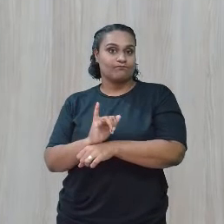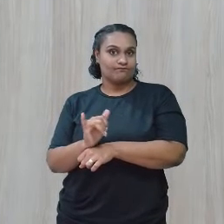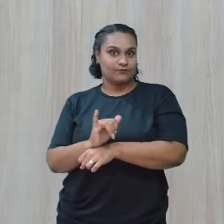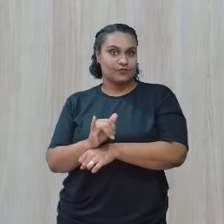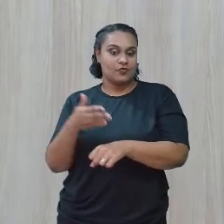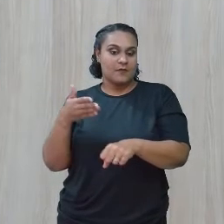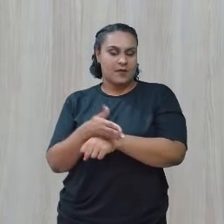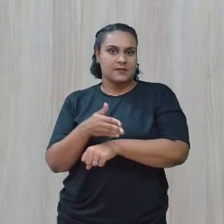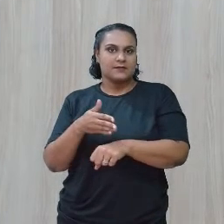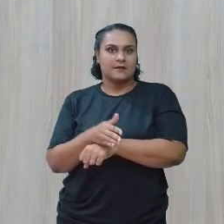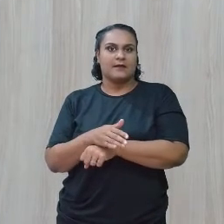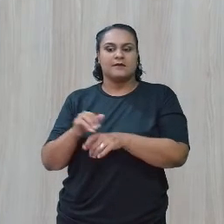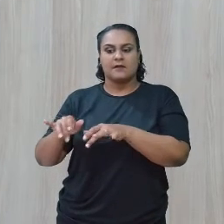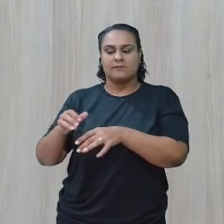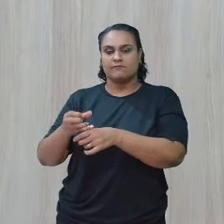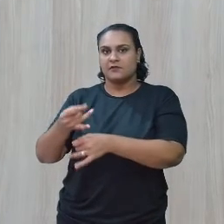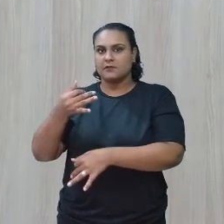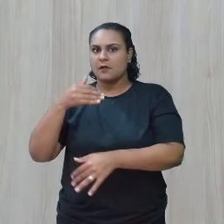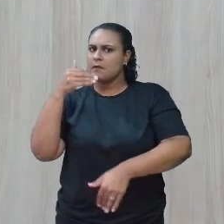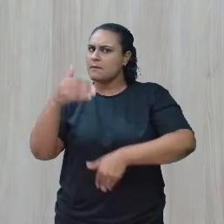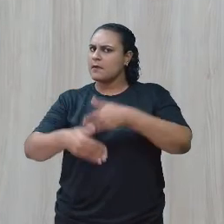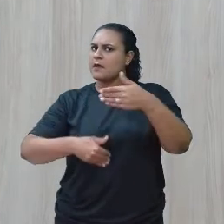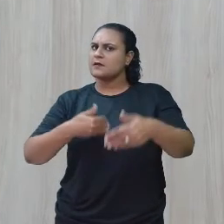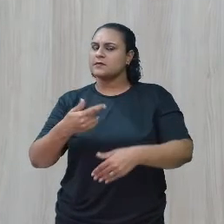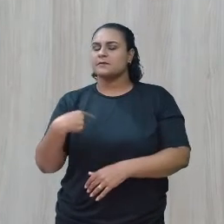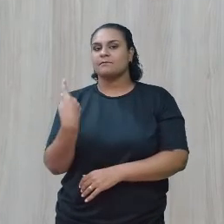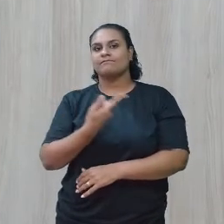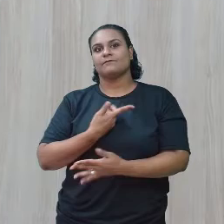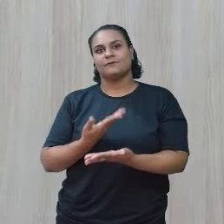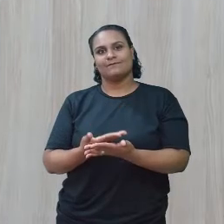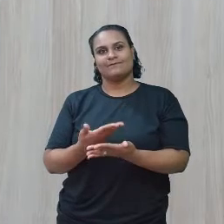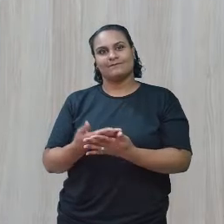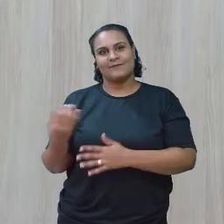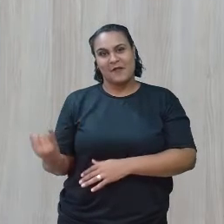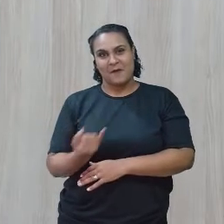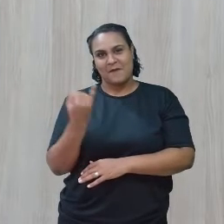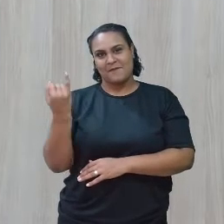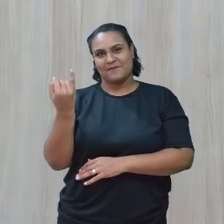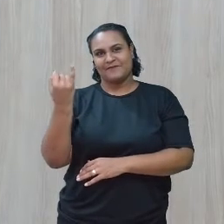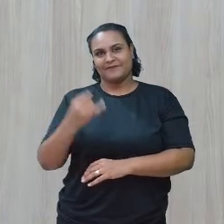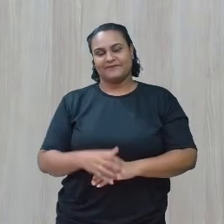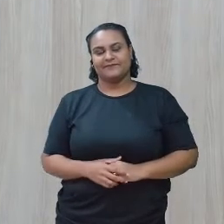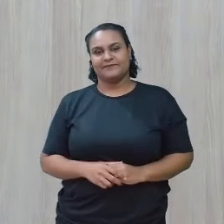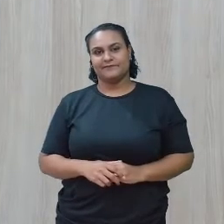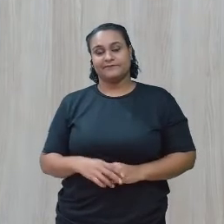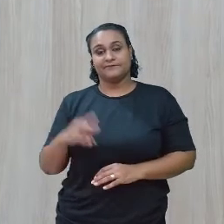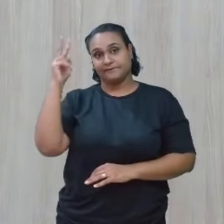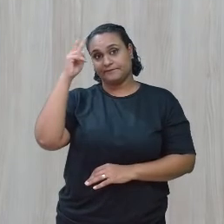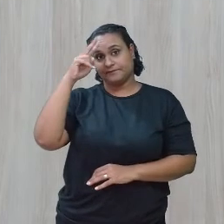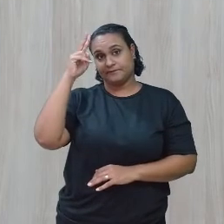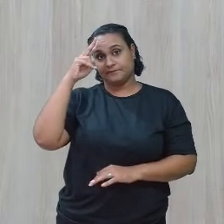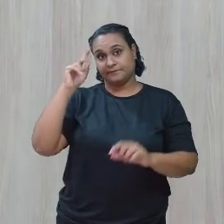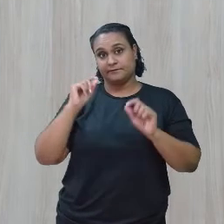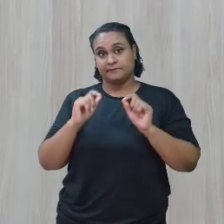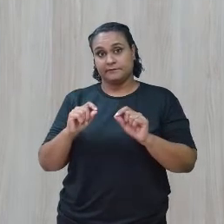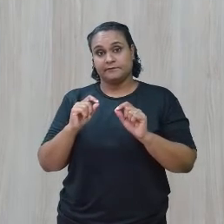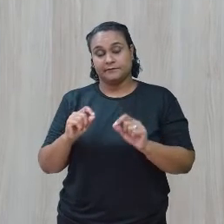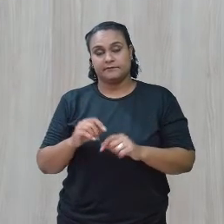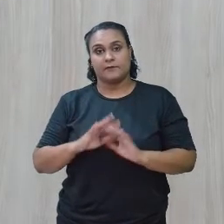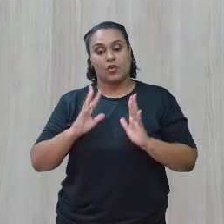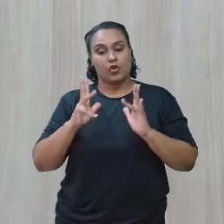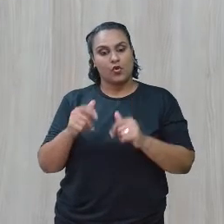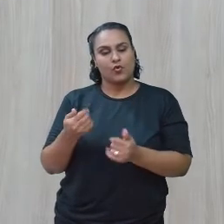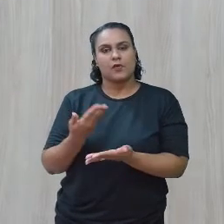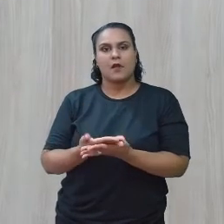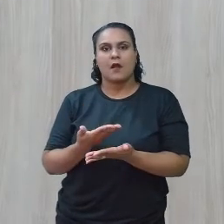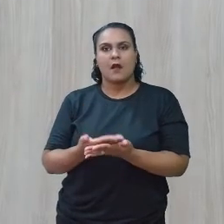Então participa da nossa aula, que é muito importante para todos nós, tá bom? Então, lembrando, né, que todas essas